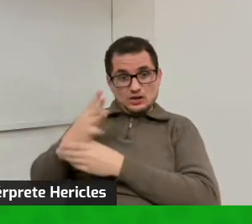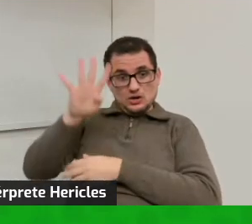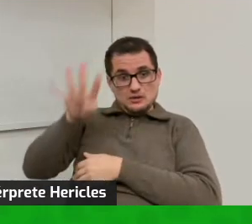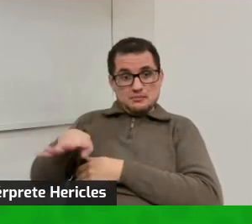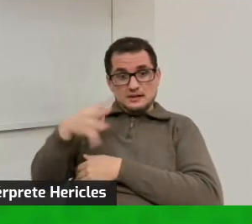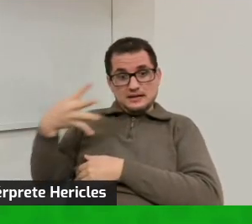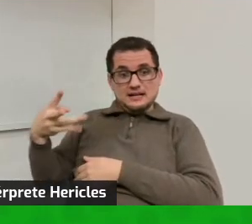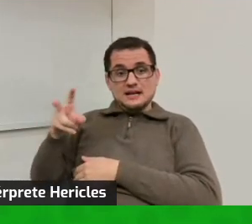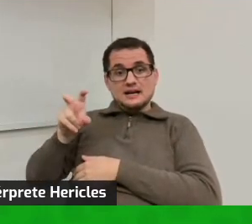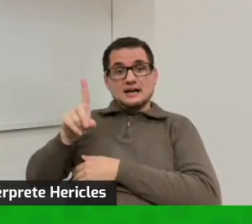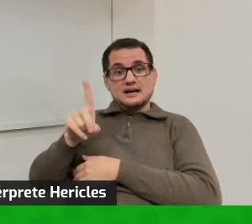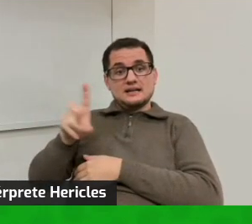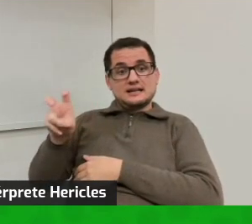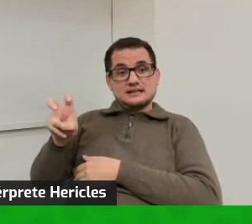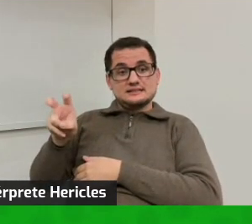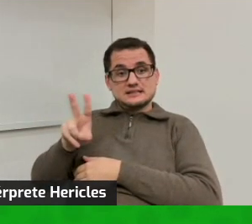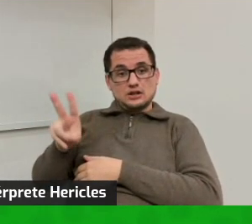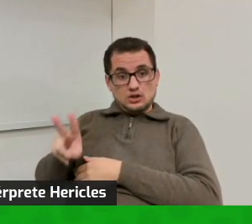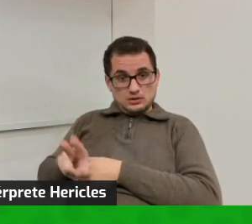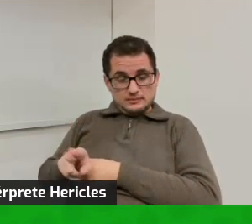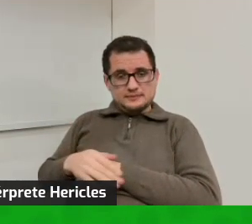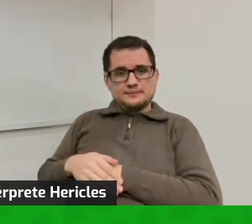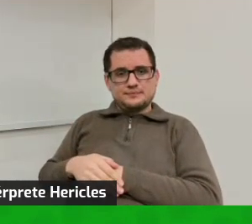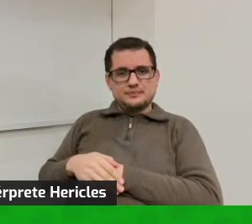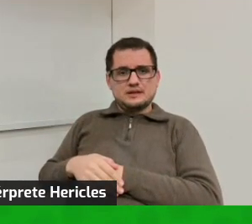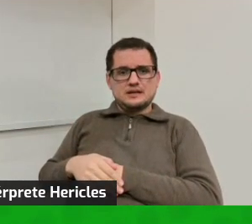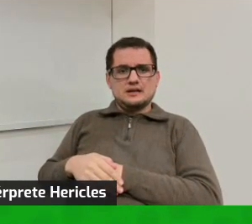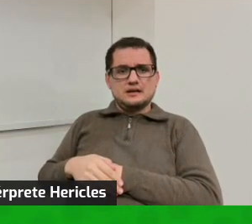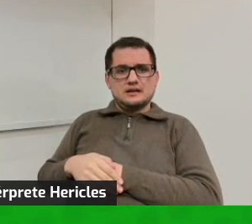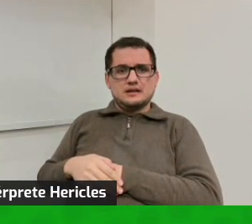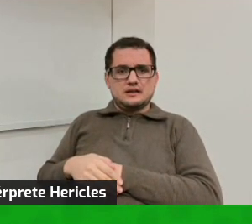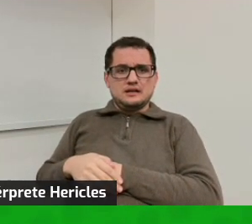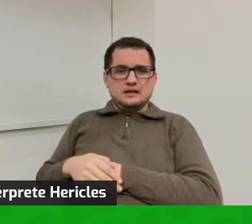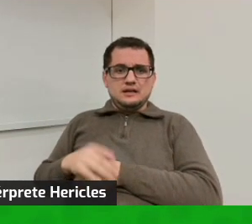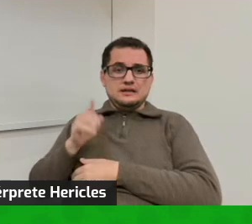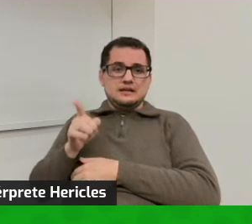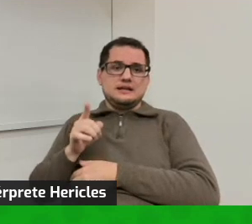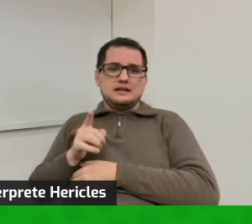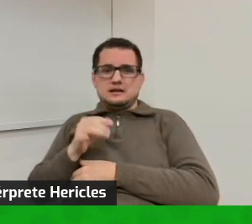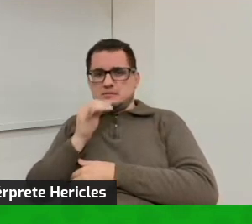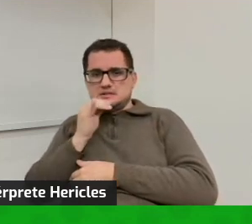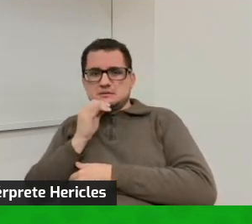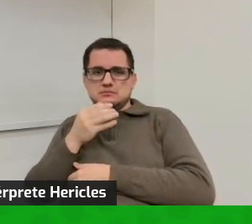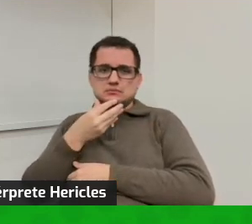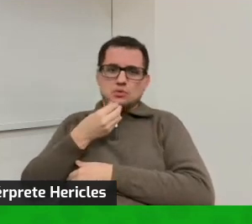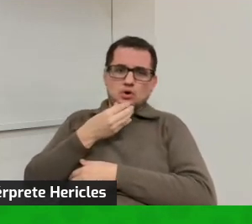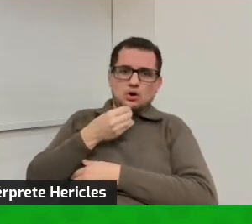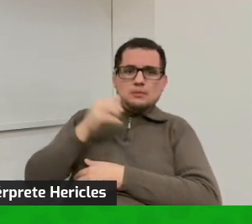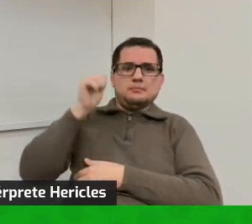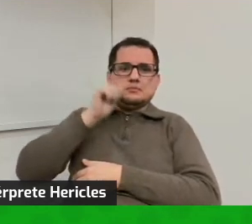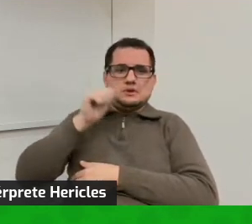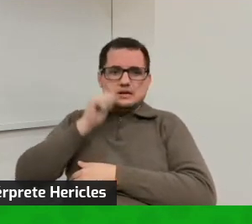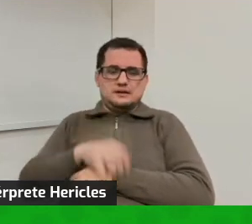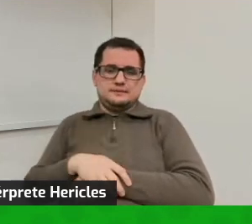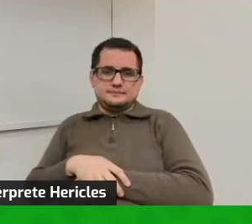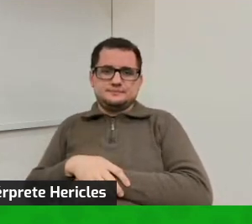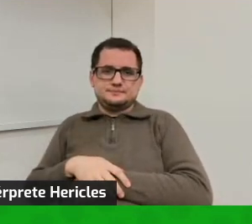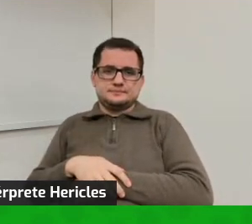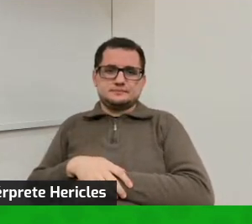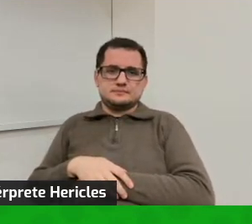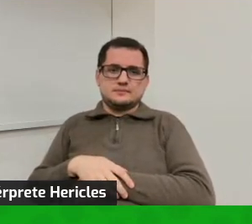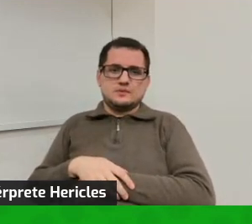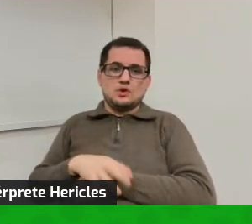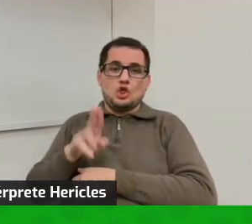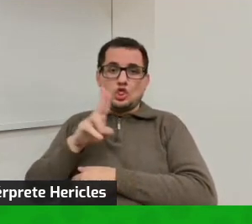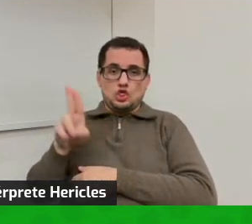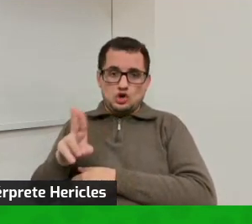trabalhar com eles. Então, tem aqui o tratamento, tem o ID dele, então só o número dele aqui, o tratamento, o